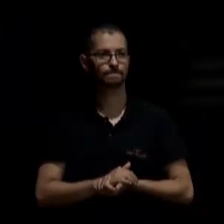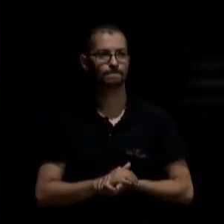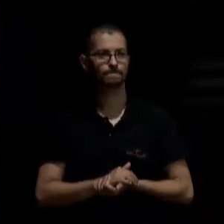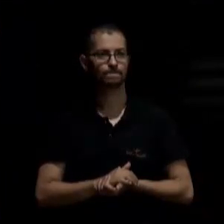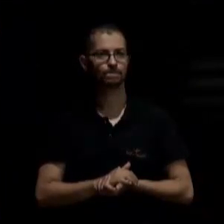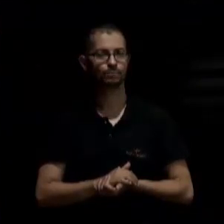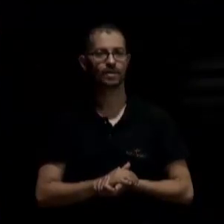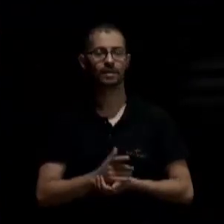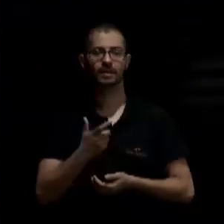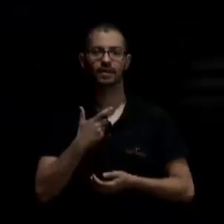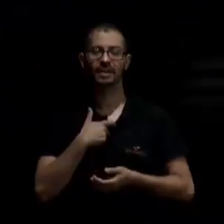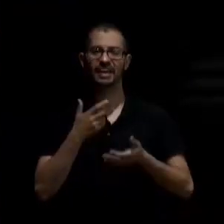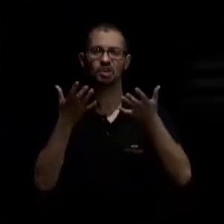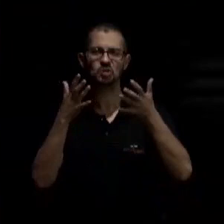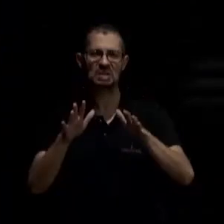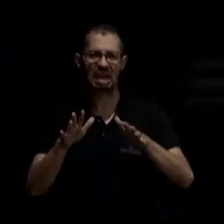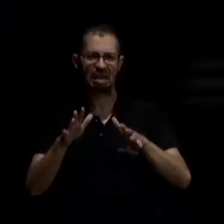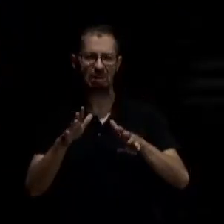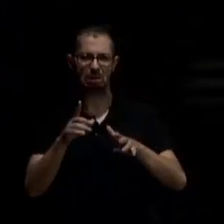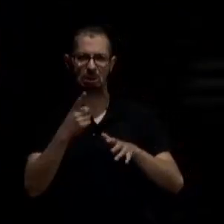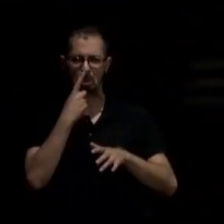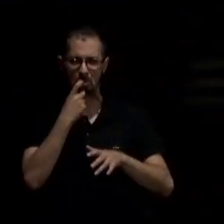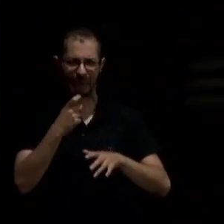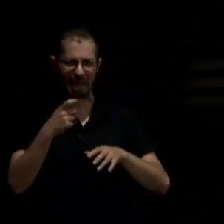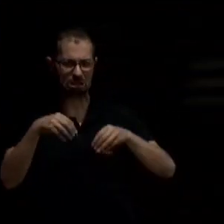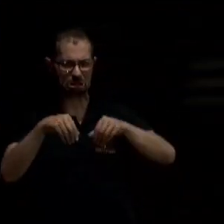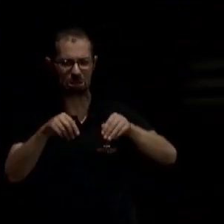Eu não quero tiririca no meu jardim.